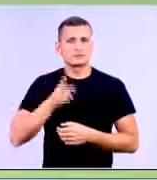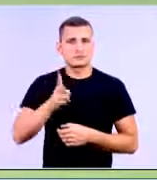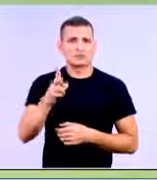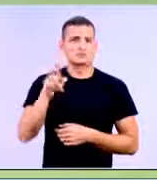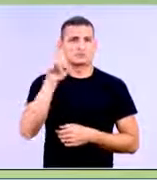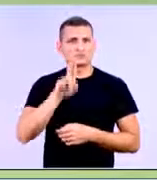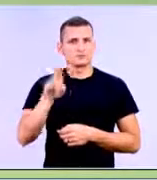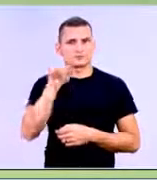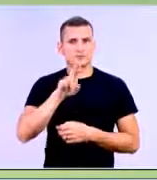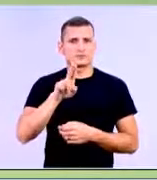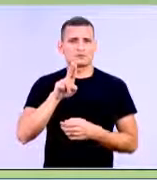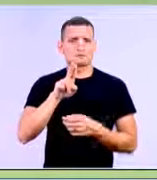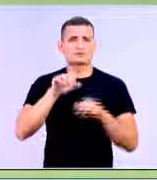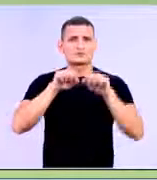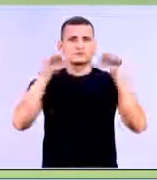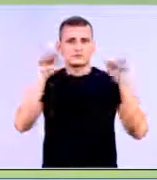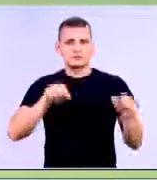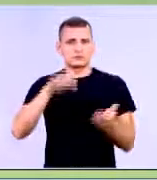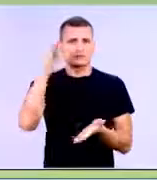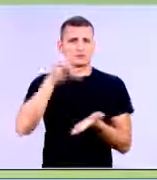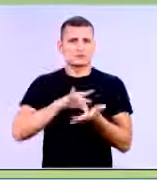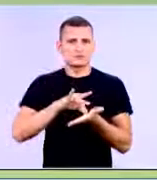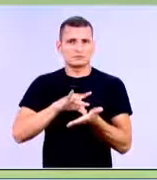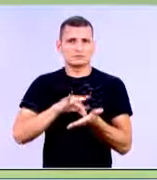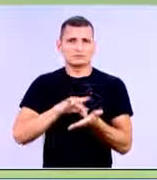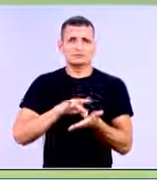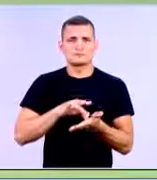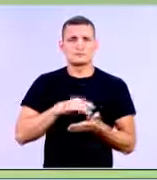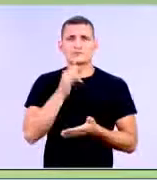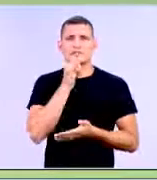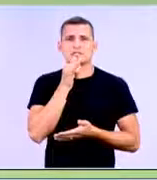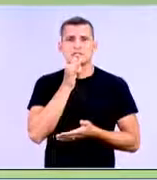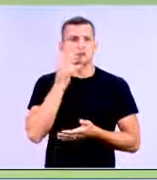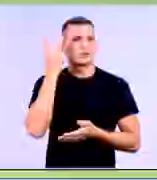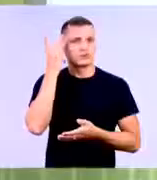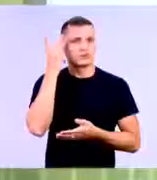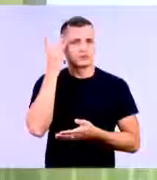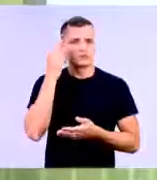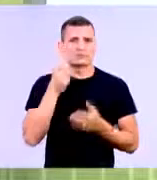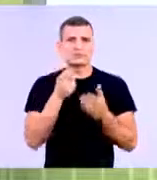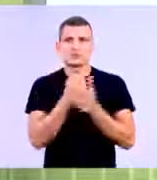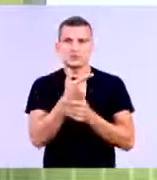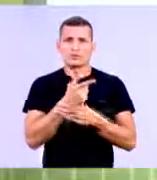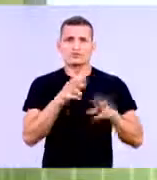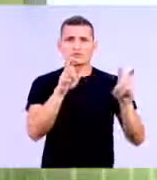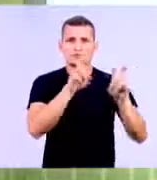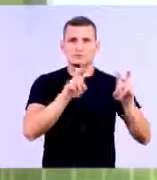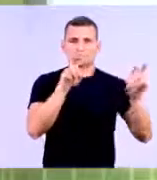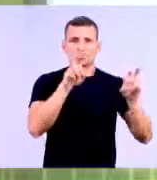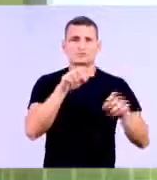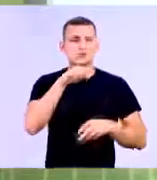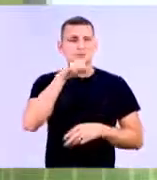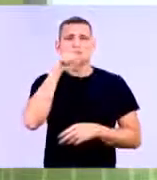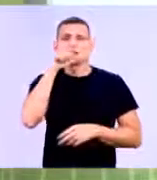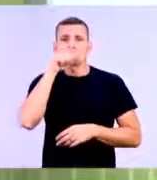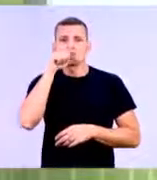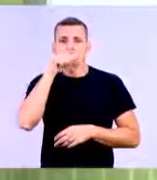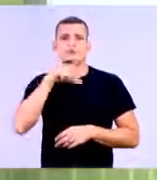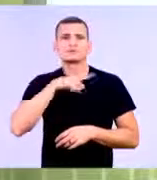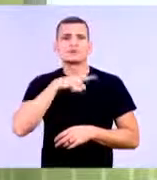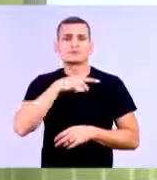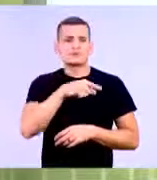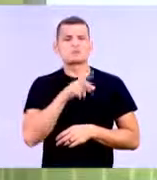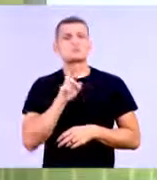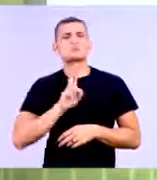utilizar o software original. O exemplo mais comum, compre uma máquina, vem Linux, o que você faz? Nem